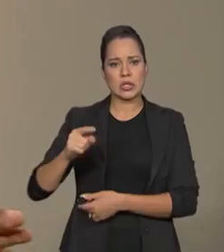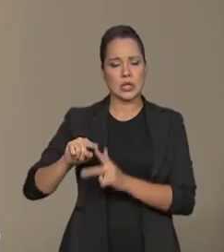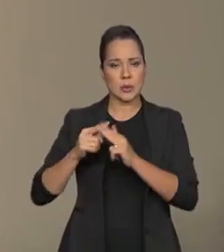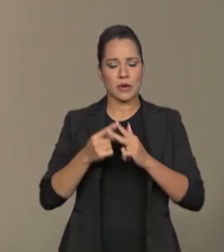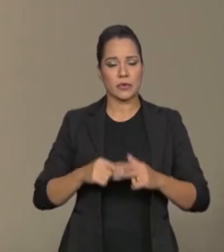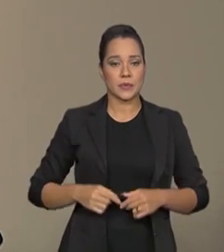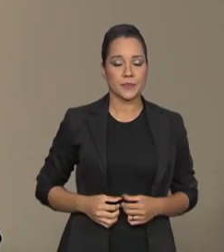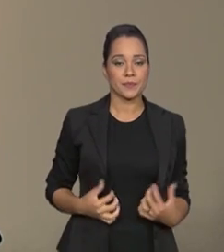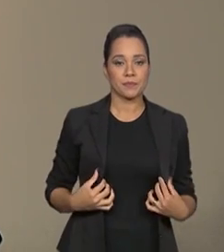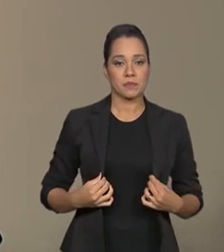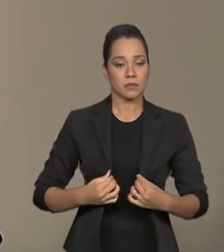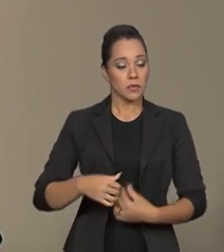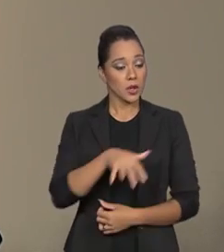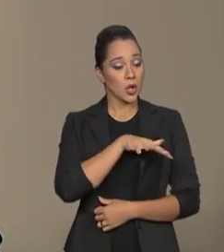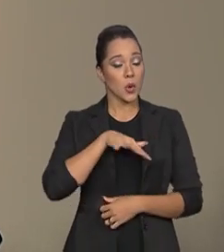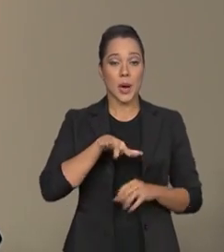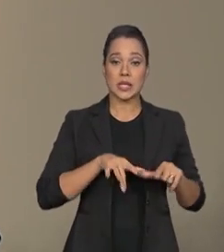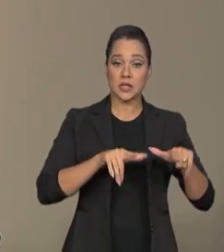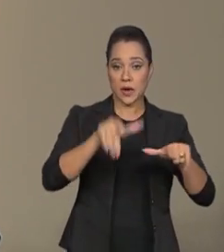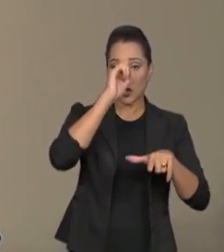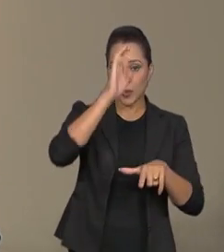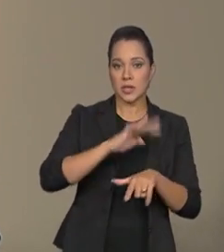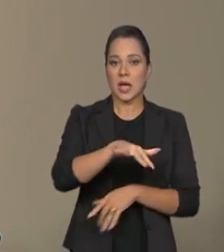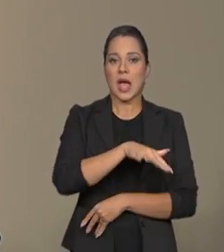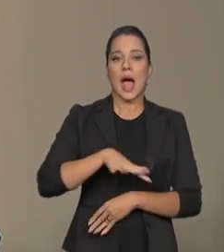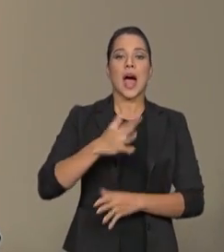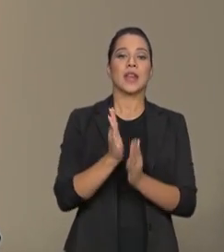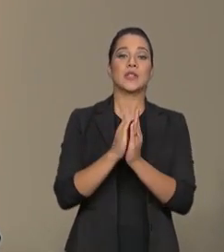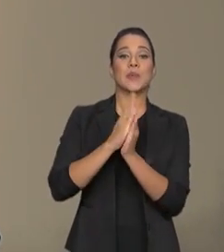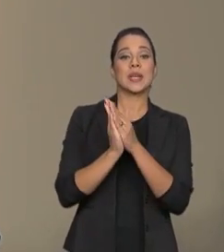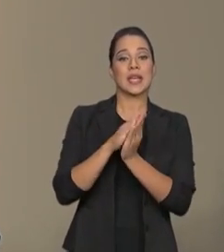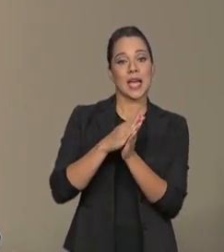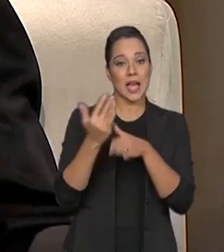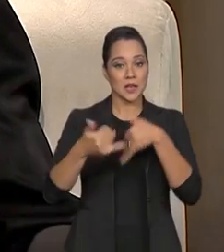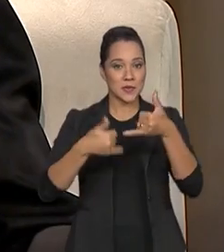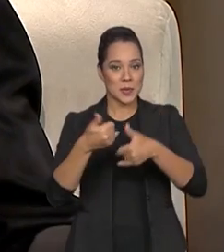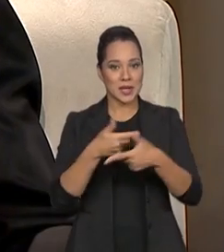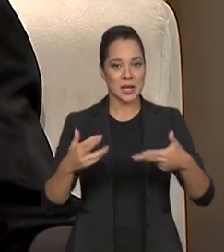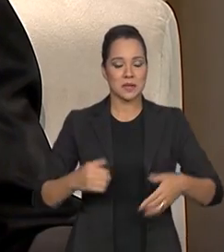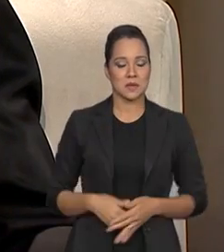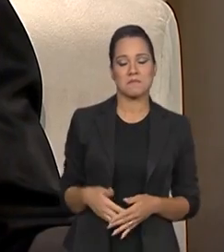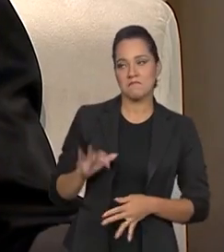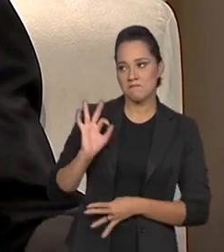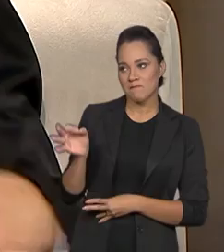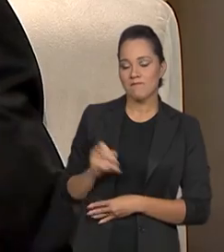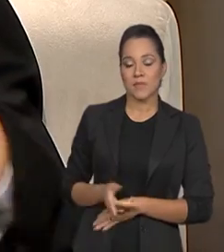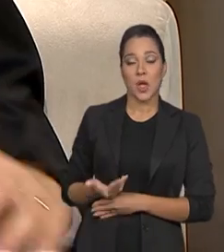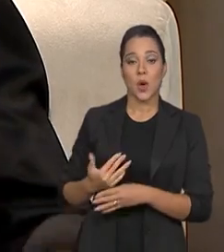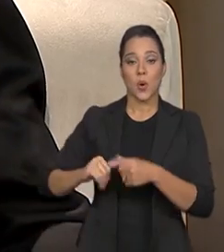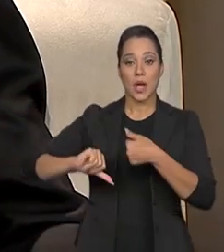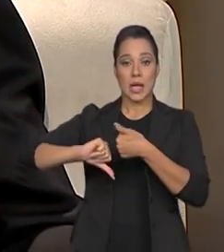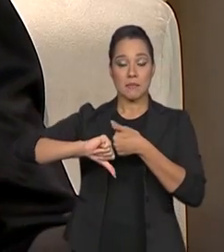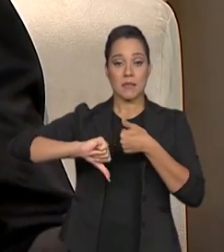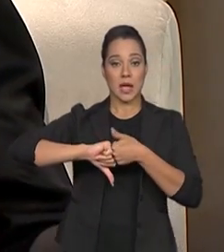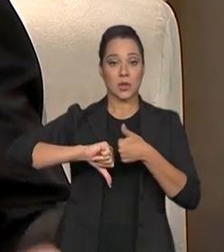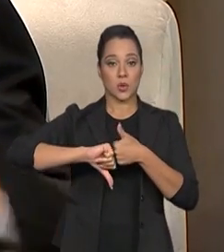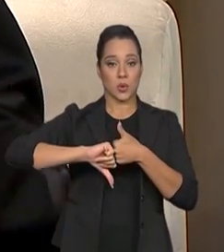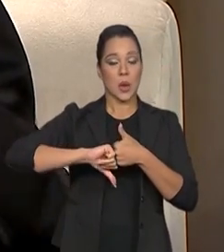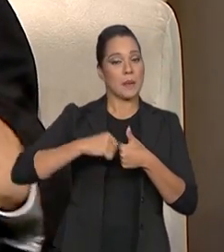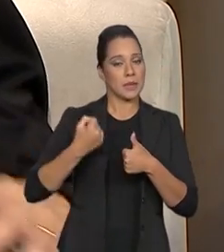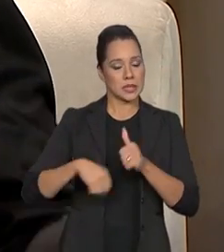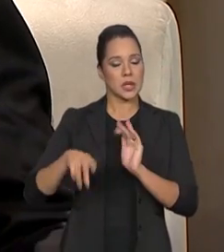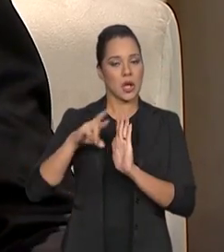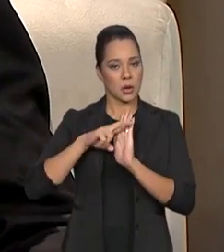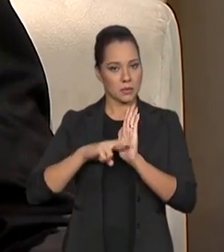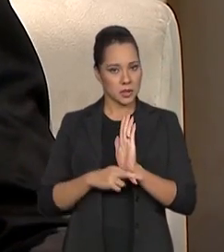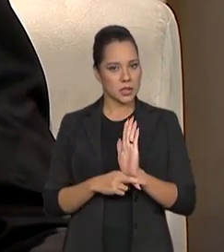e o setor que é totalmente certificado no Brasil é o setor de brinquedos é um dos exemplos né o Inmetro ele tem uma regulamentação que